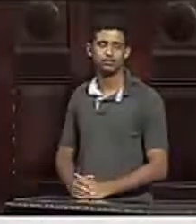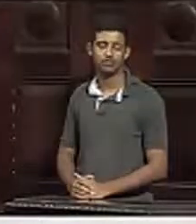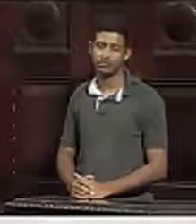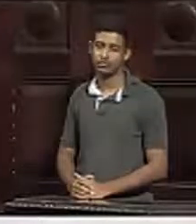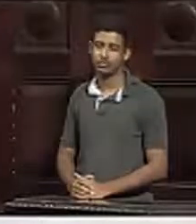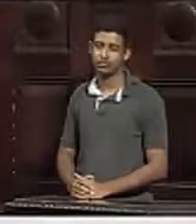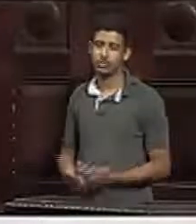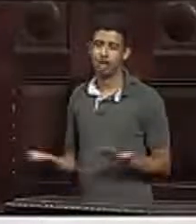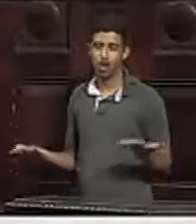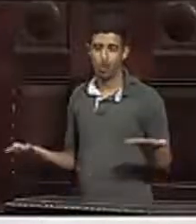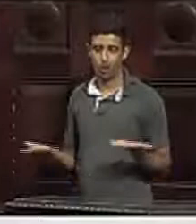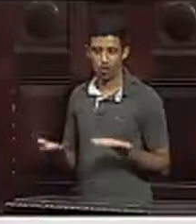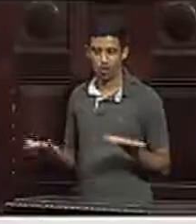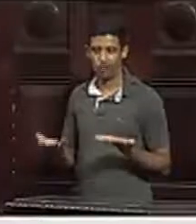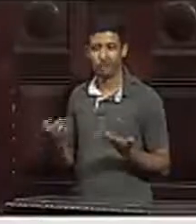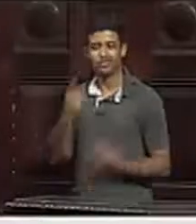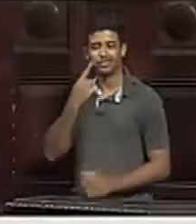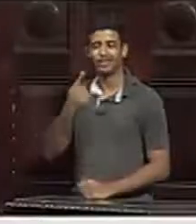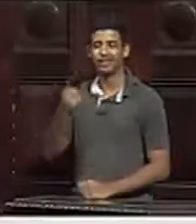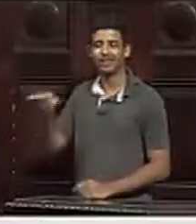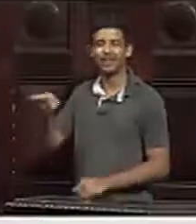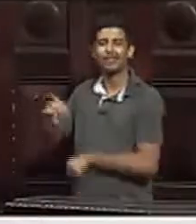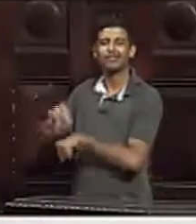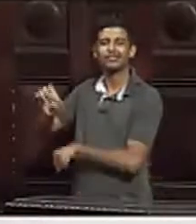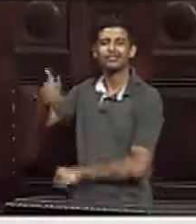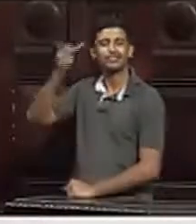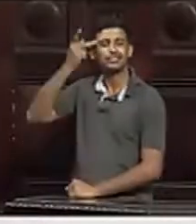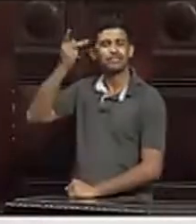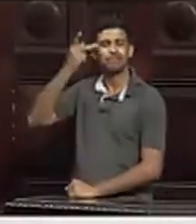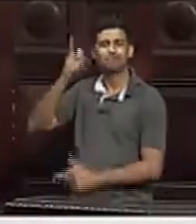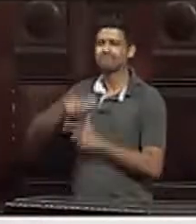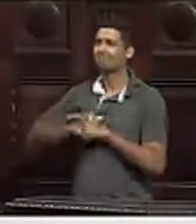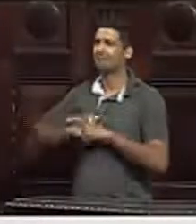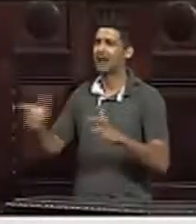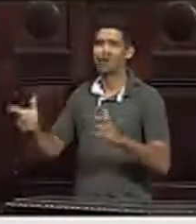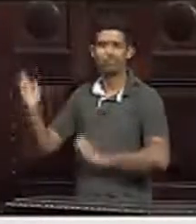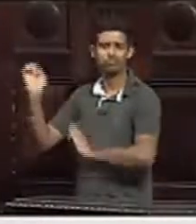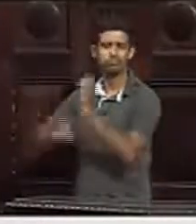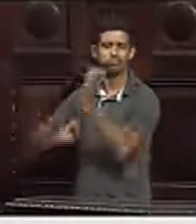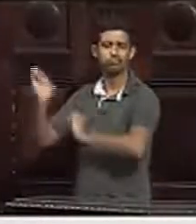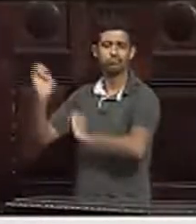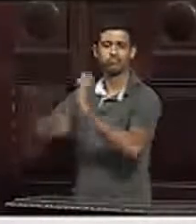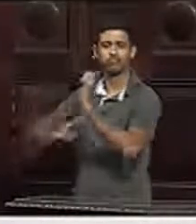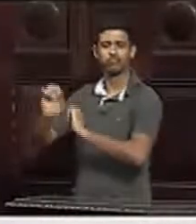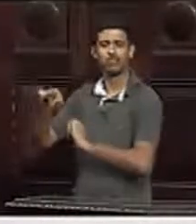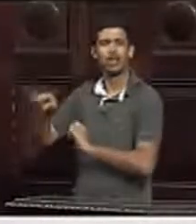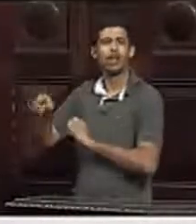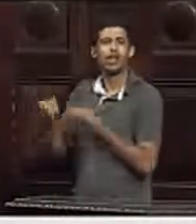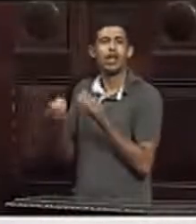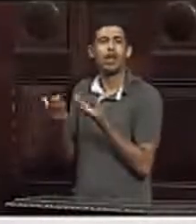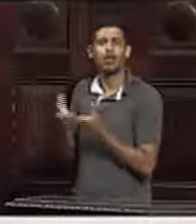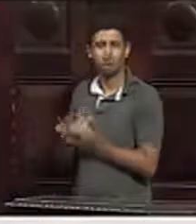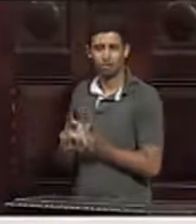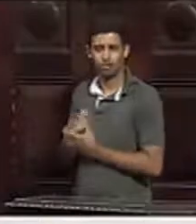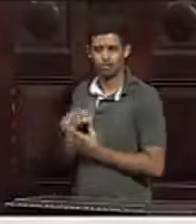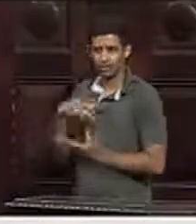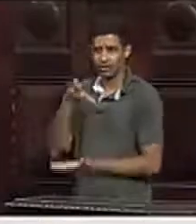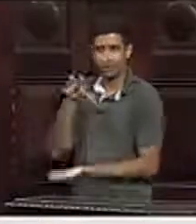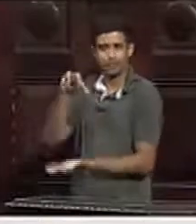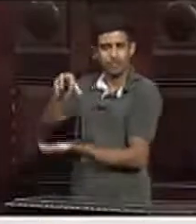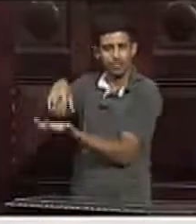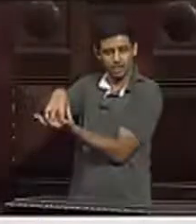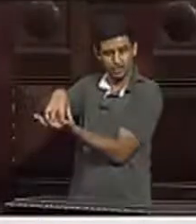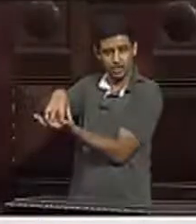Hoje, São Paulo, que é o maior centro industrial do Brasil, também é onde tem os maiores centros de refino